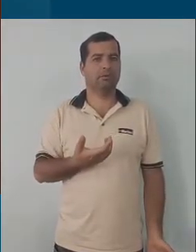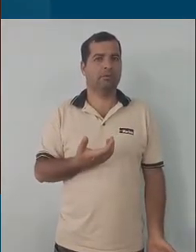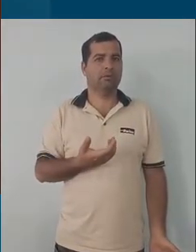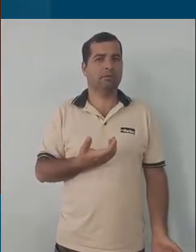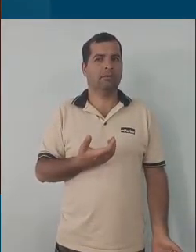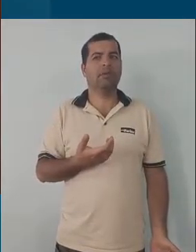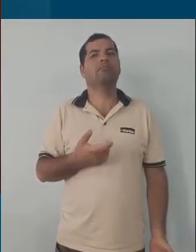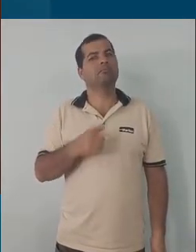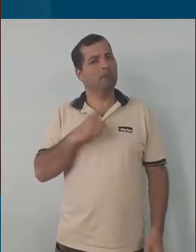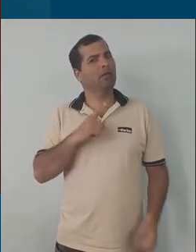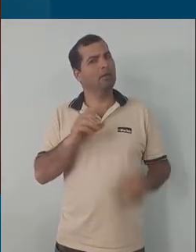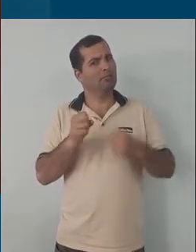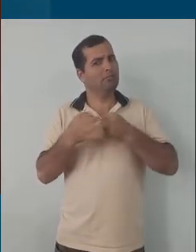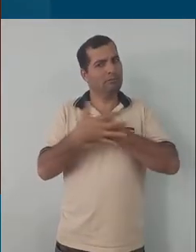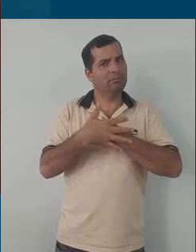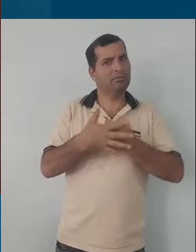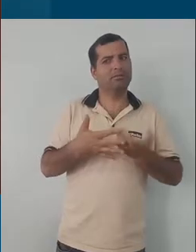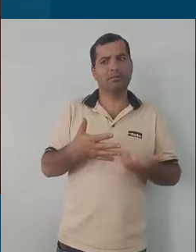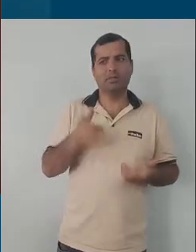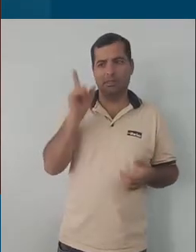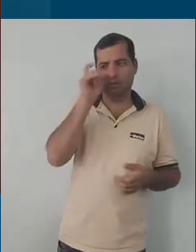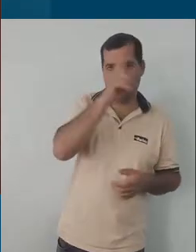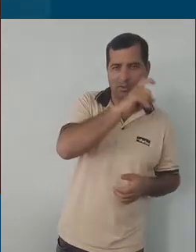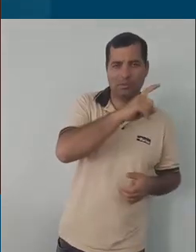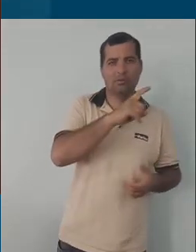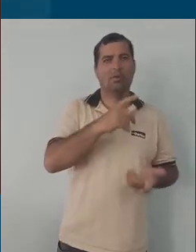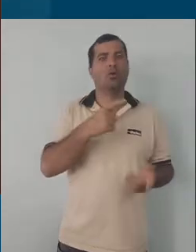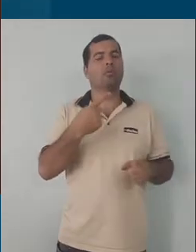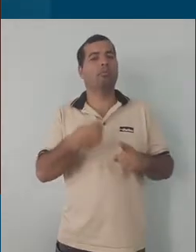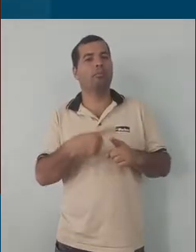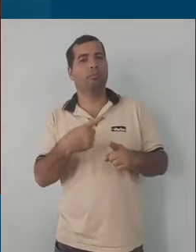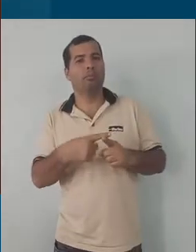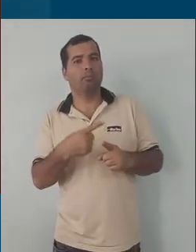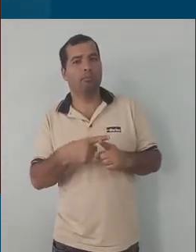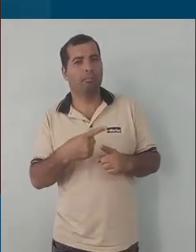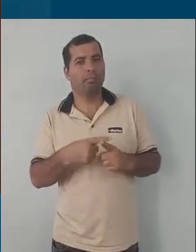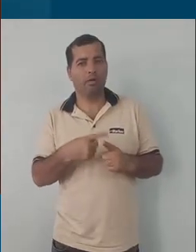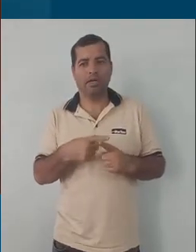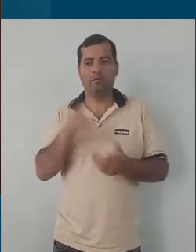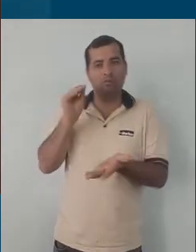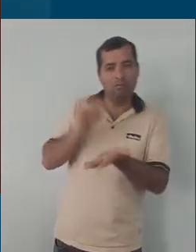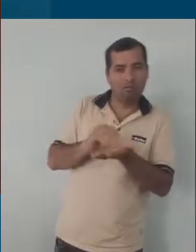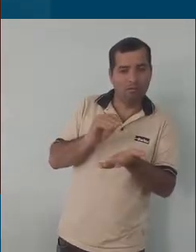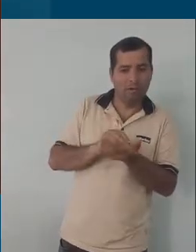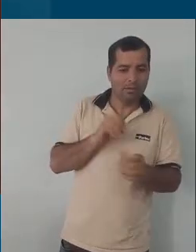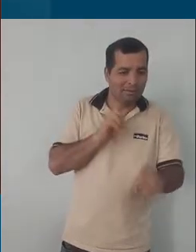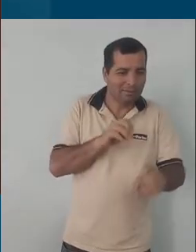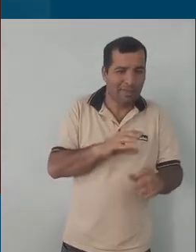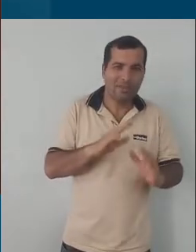impacto acadêmico da falta da educação infantil,